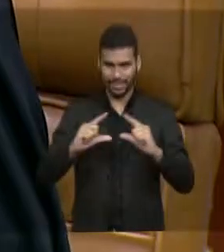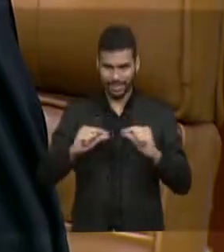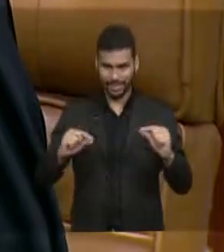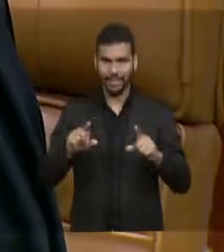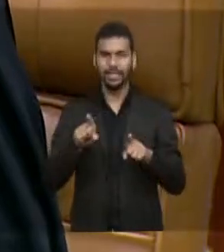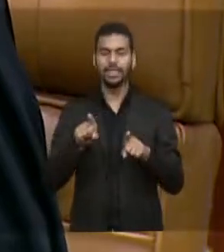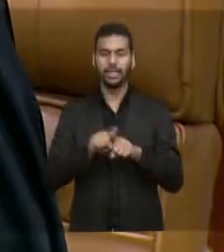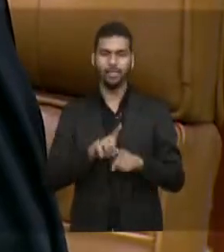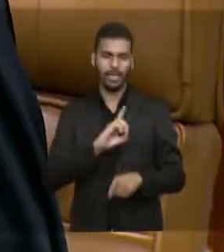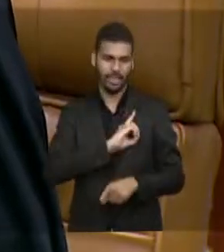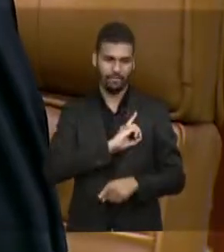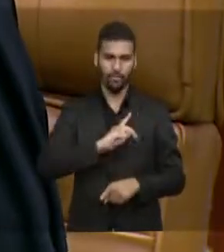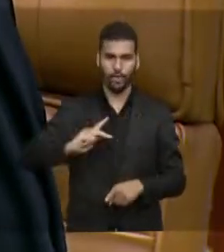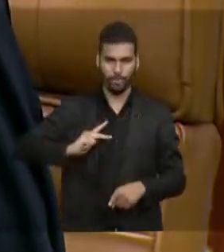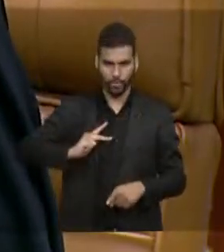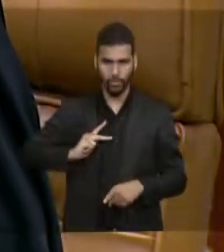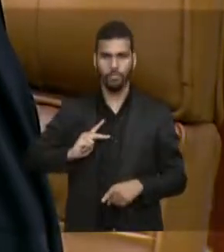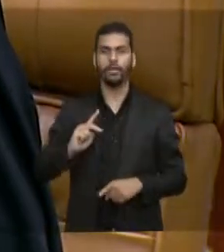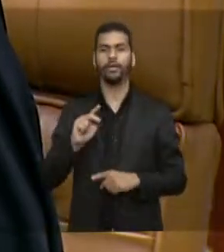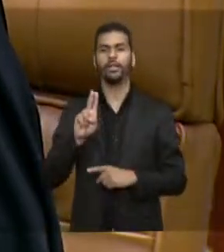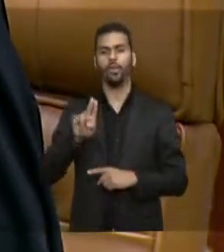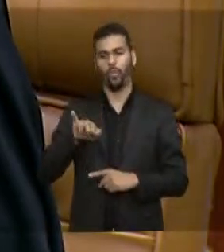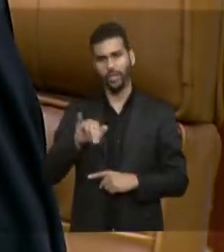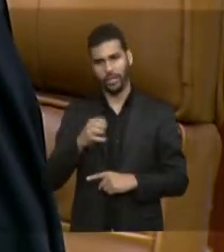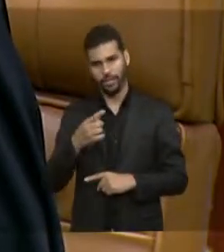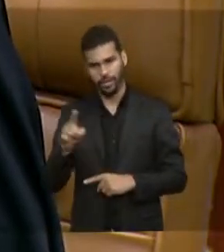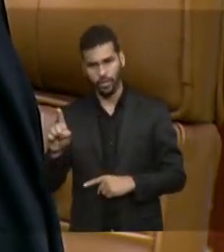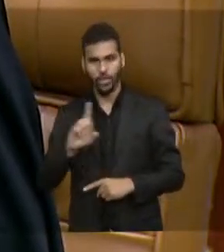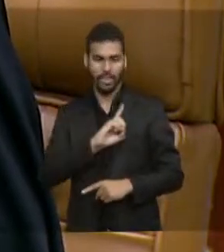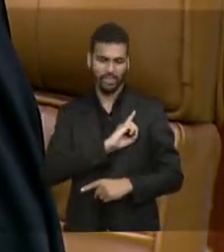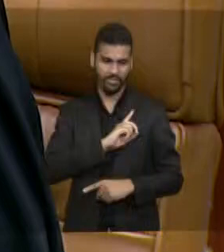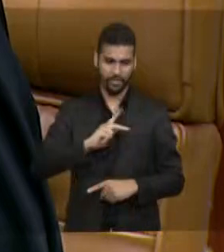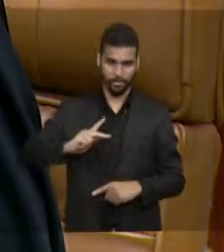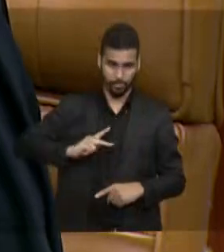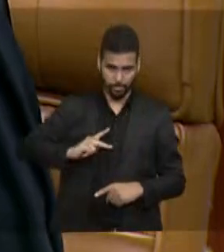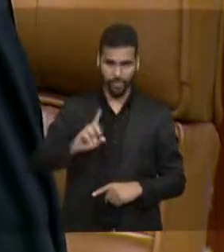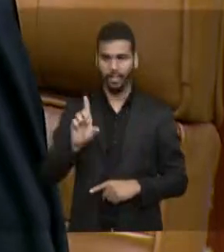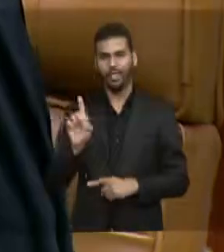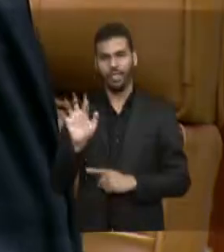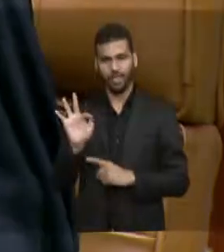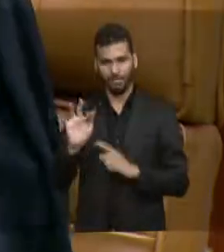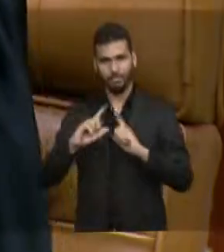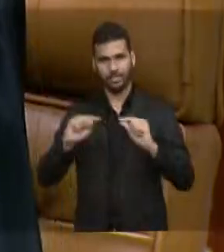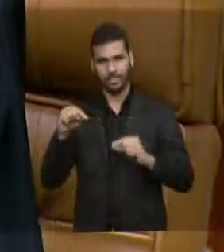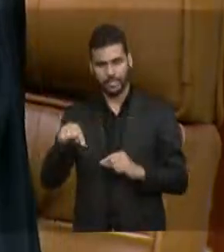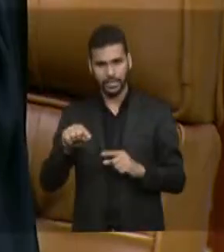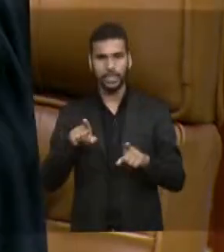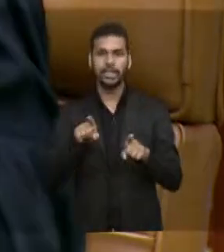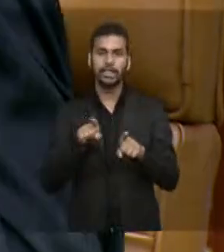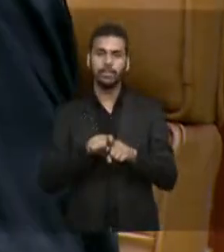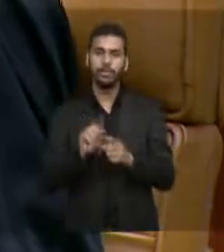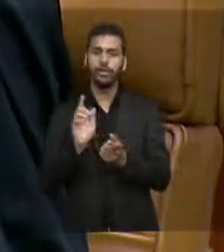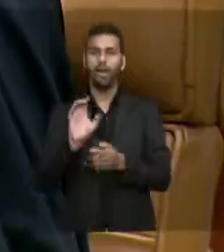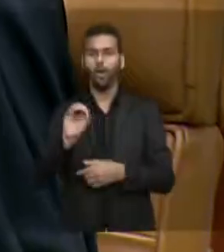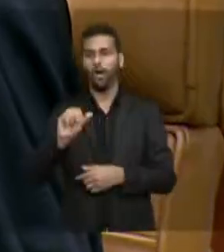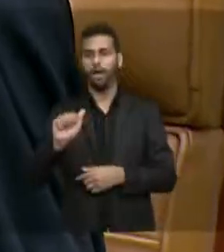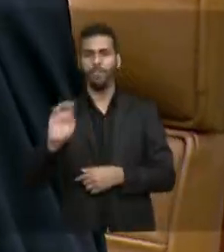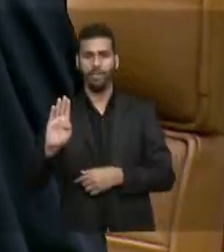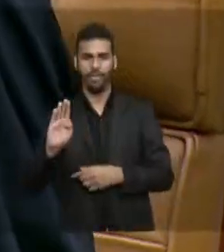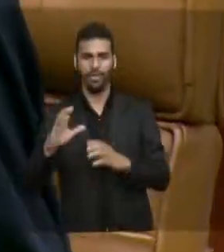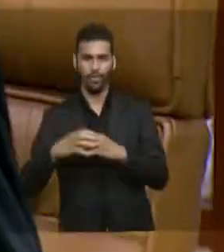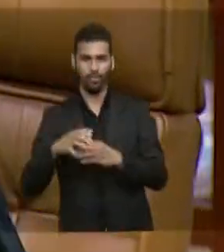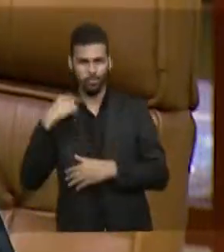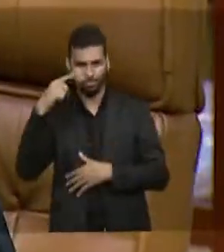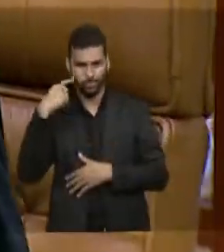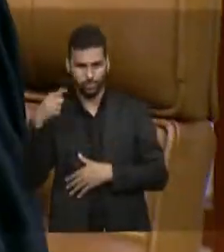Defensoria Pública da União a Defensoria Pública do Distrito Federal e a Ordem dos Advogados do Brasil que